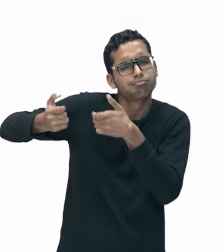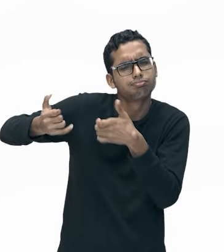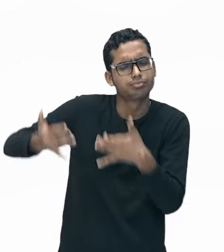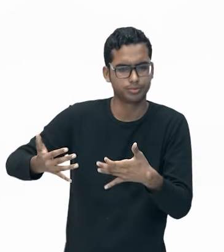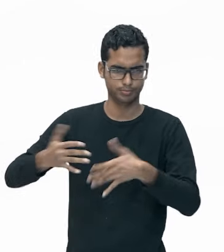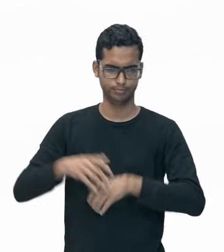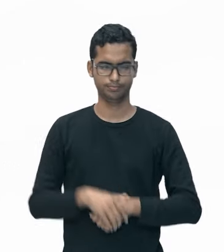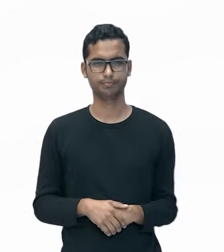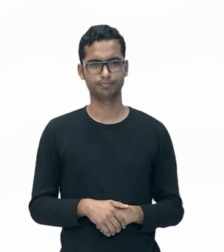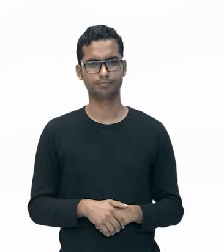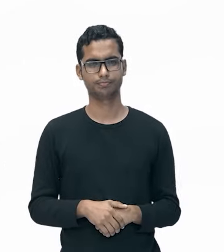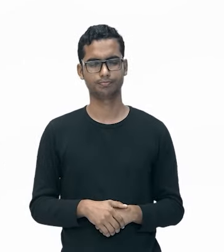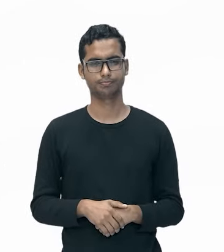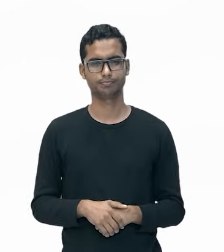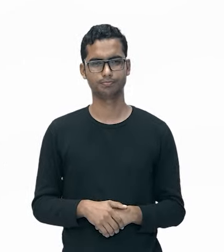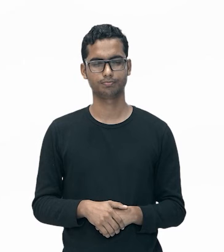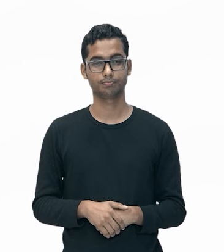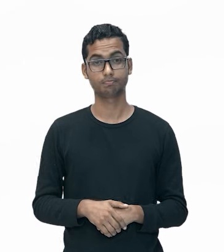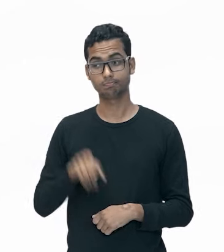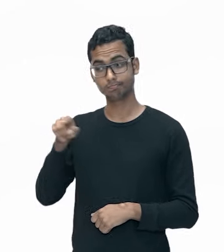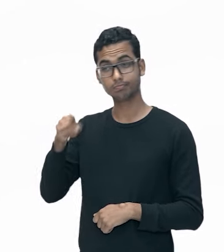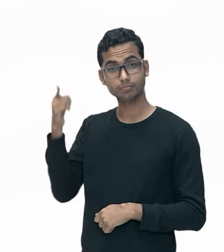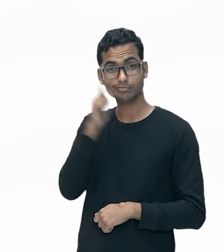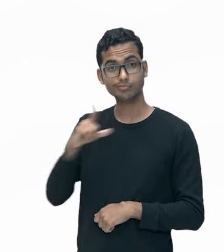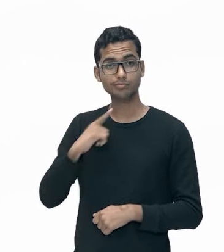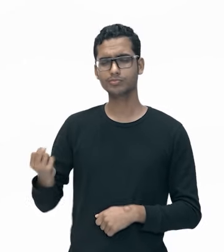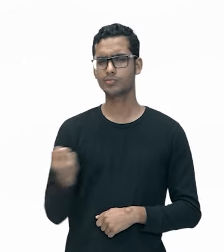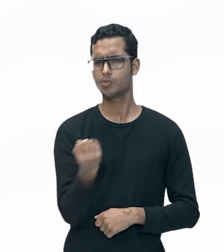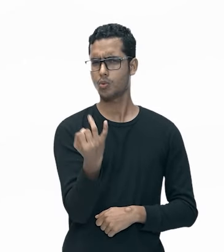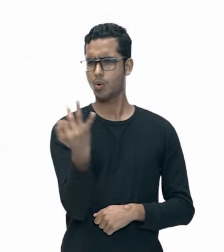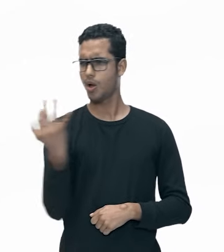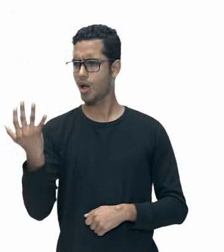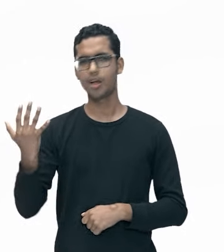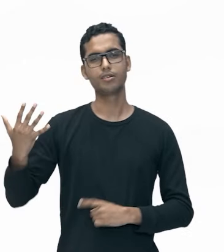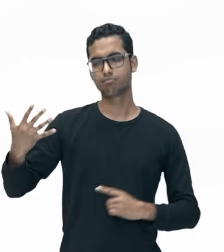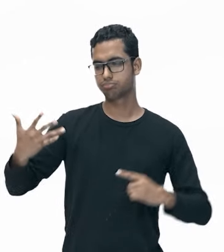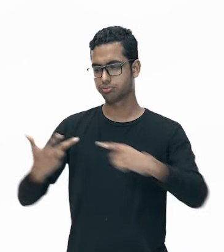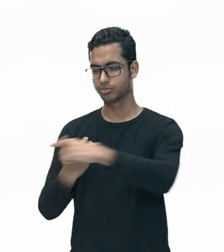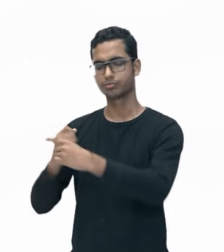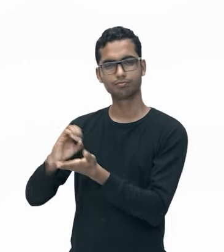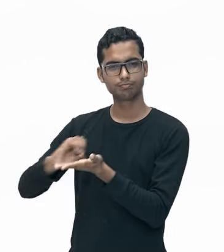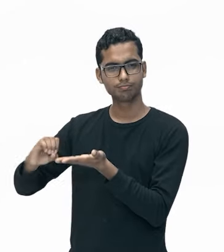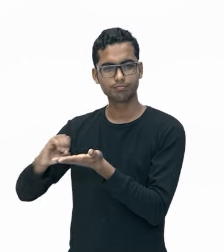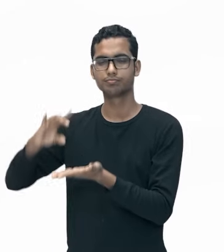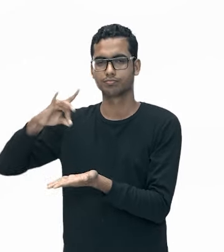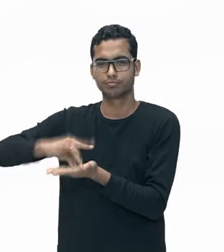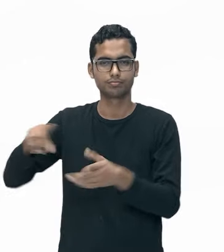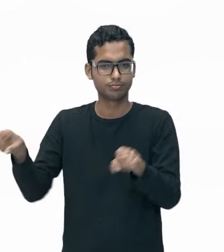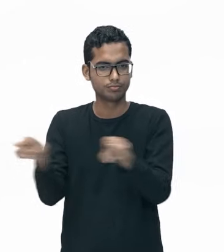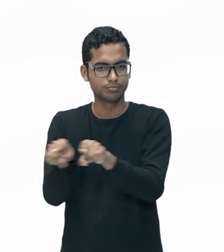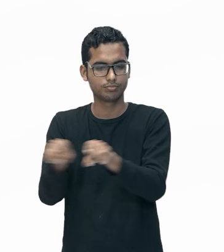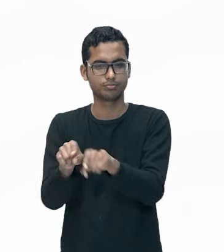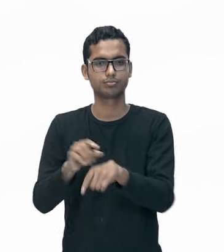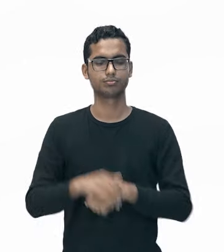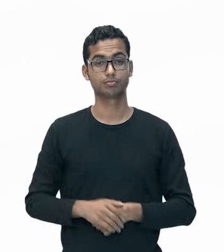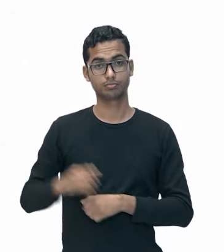a partir desse elemento a gente tem uma quantidade tão grande de compostos orgânicos uma né das